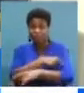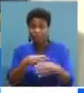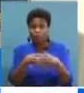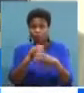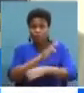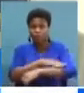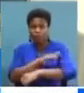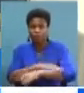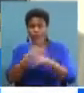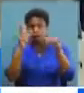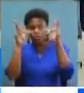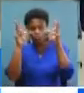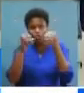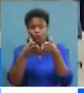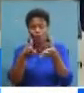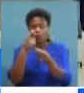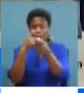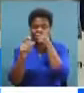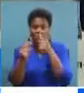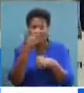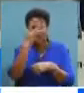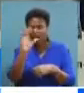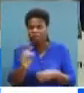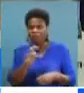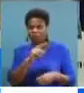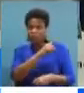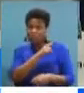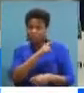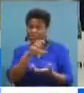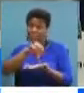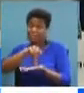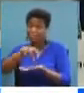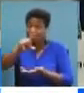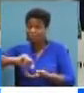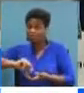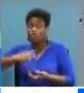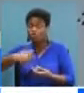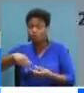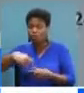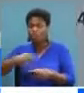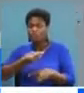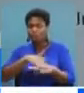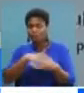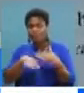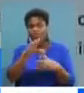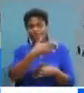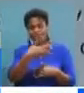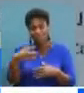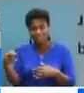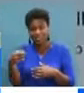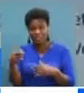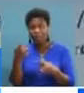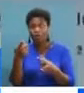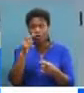de Coordenação dos Assuntos Humanitários para a África Ocidental e Central. Estão a realizar a